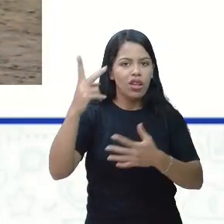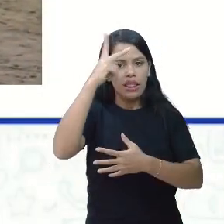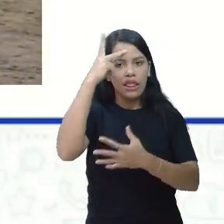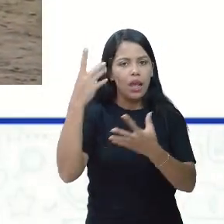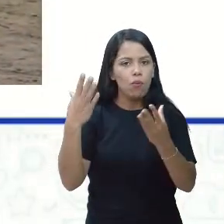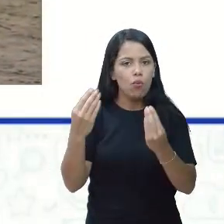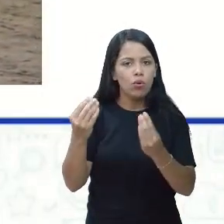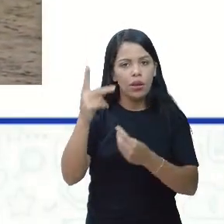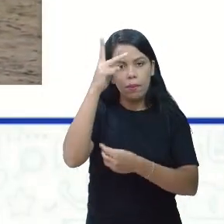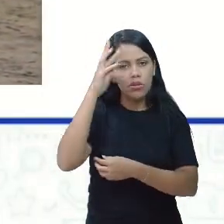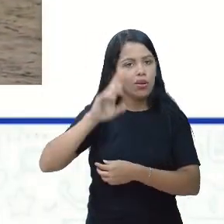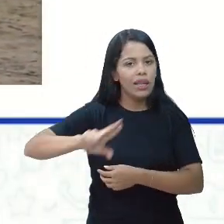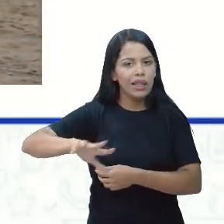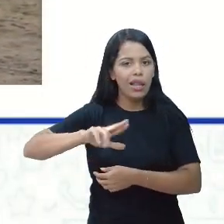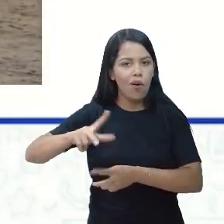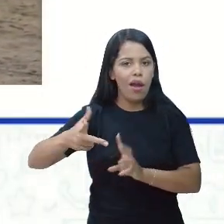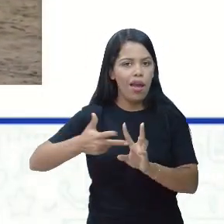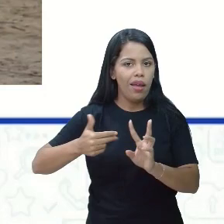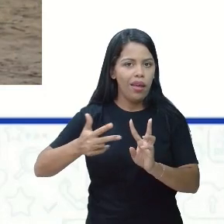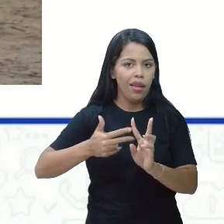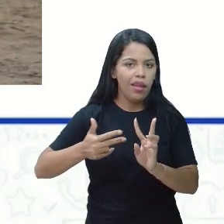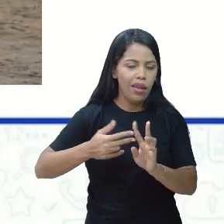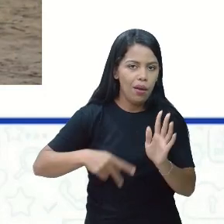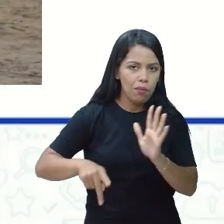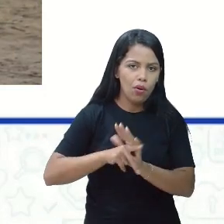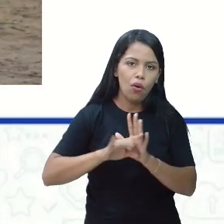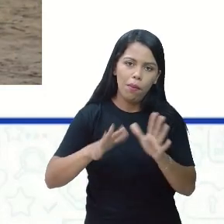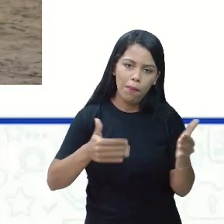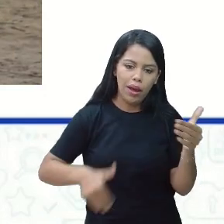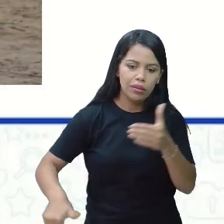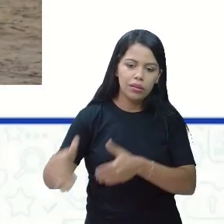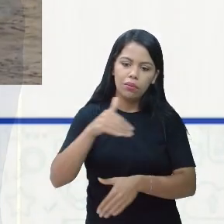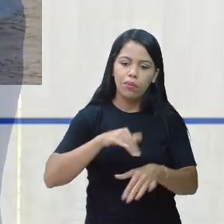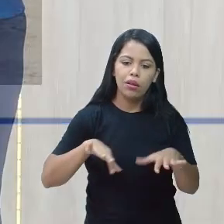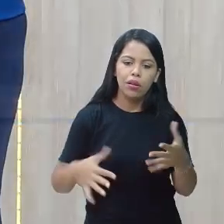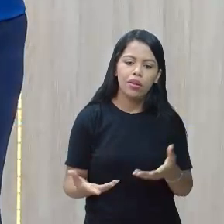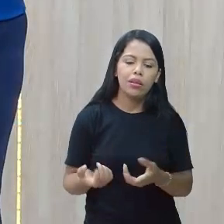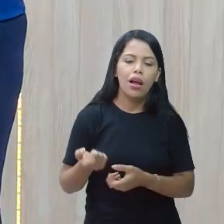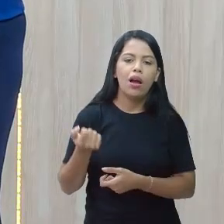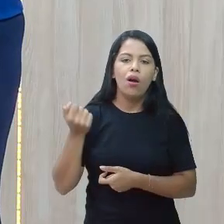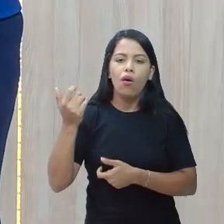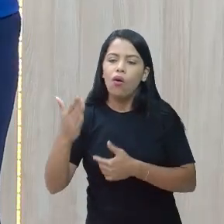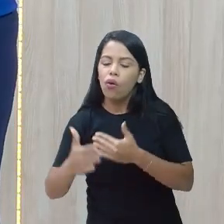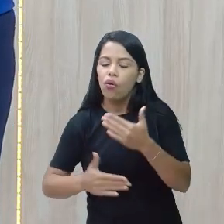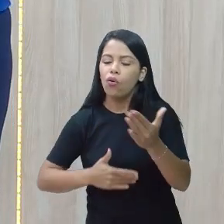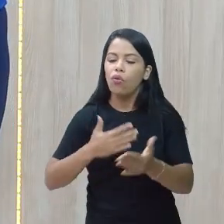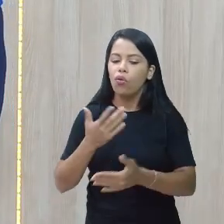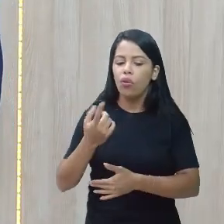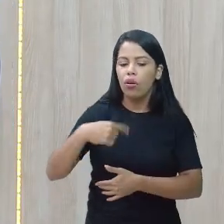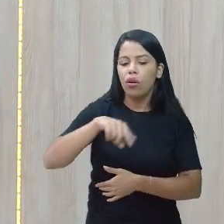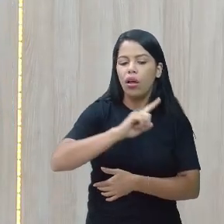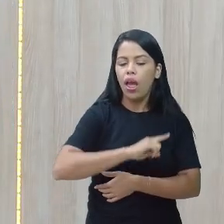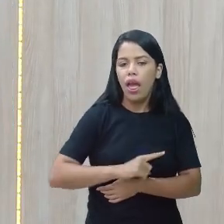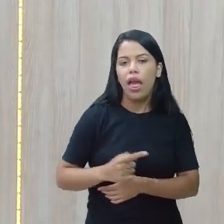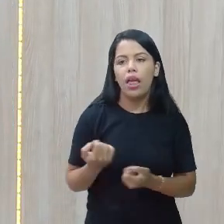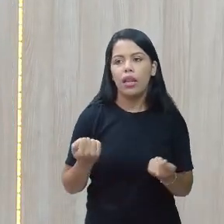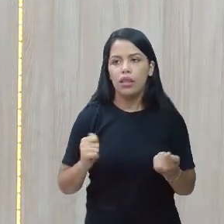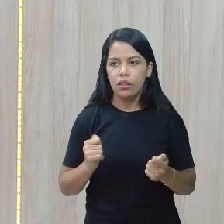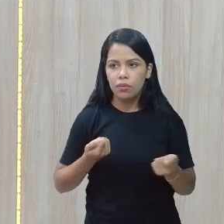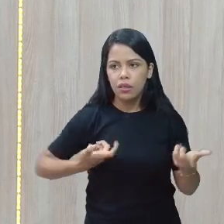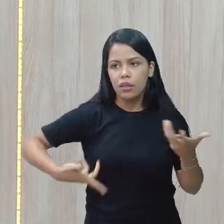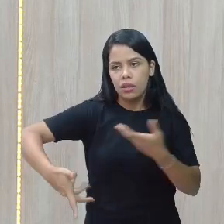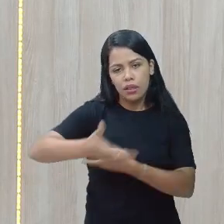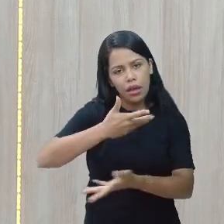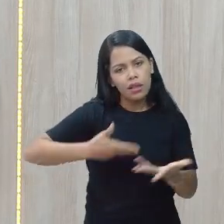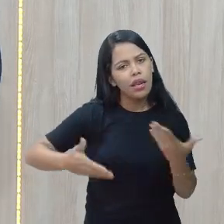né, participando. Então, eles foram aos poucos entendendo que eles precisam também, né, interagir com as pessoas